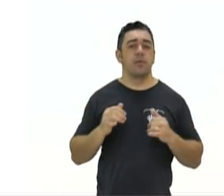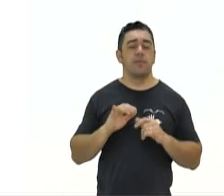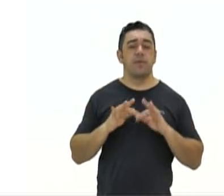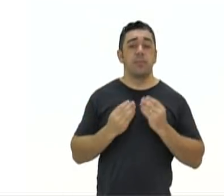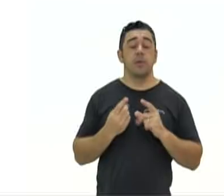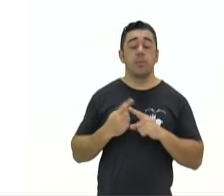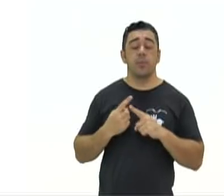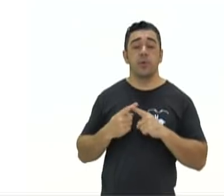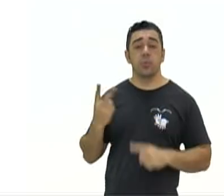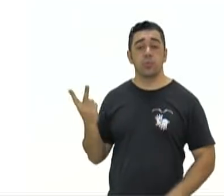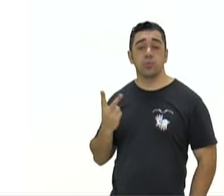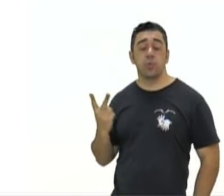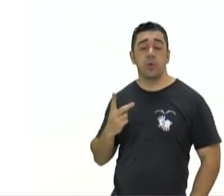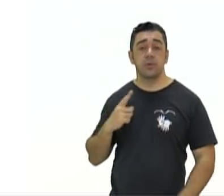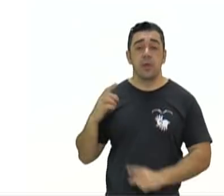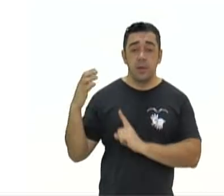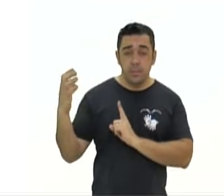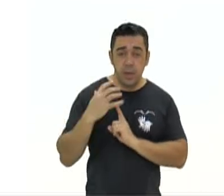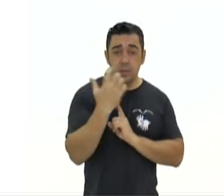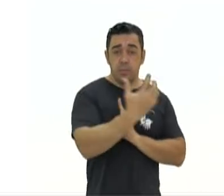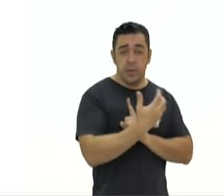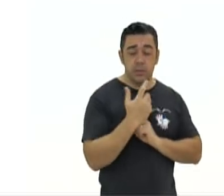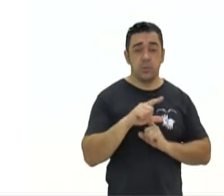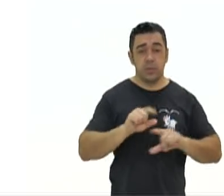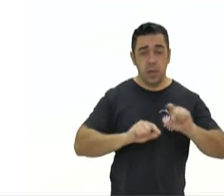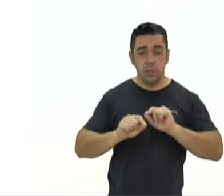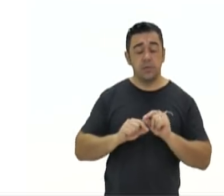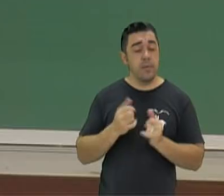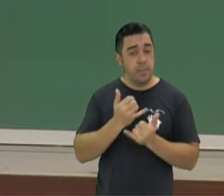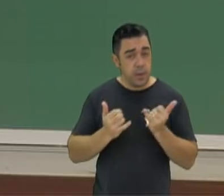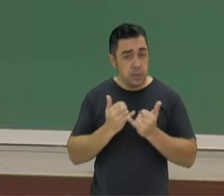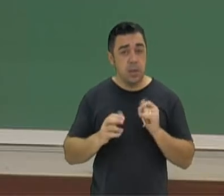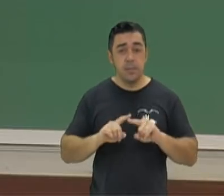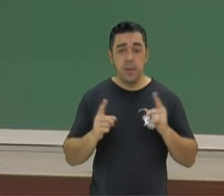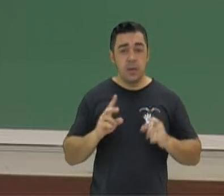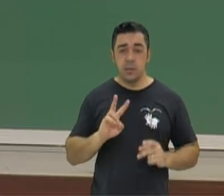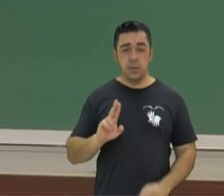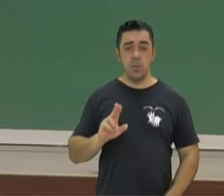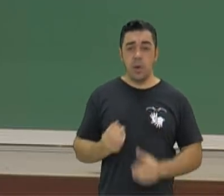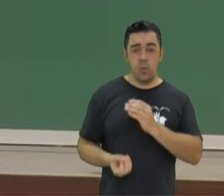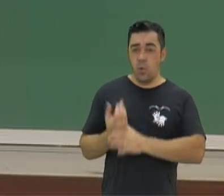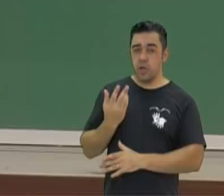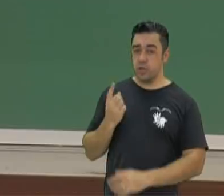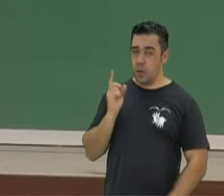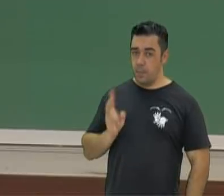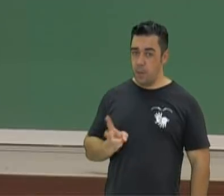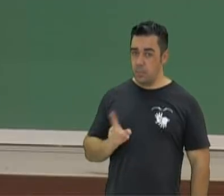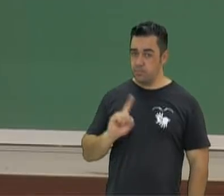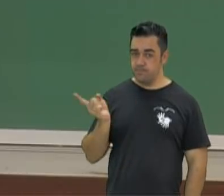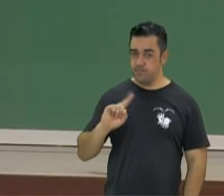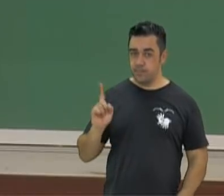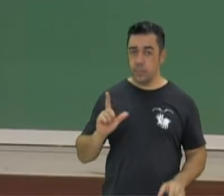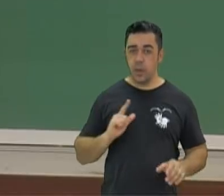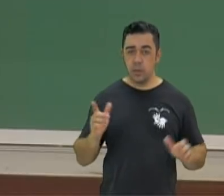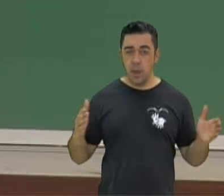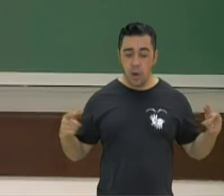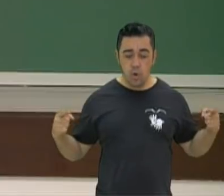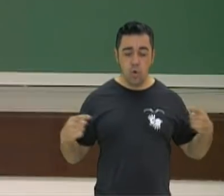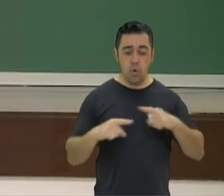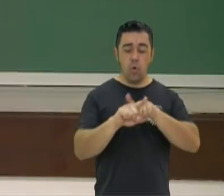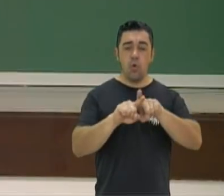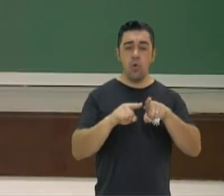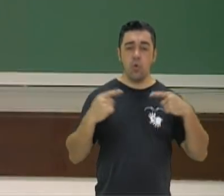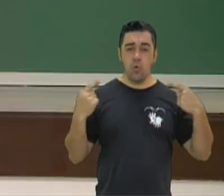parecidos porque eles passaram por pressões seletivas semelhantes, mas eles não têm um parentesco próximo. Tá? Então, isso é convergência evolutiva.